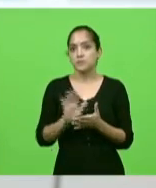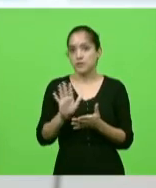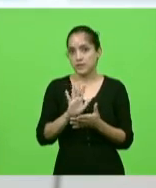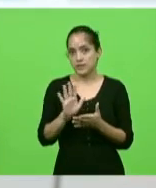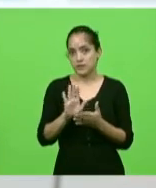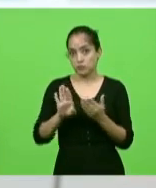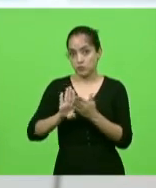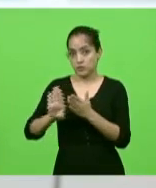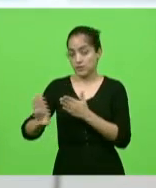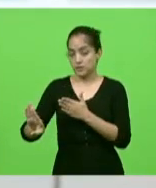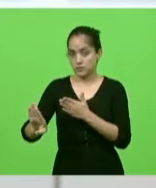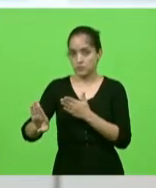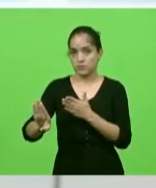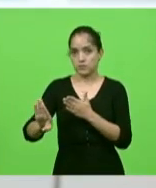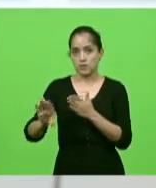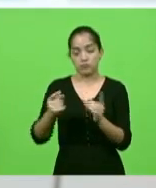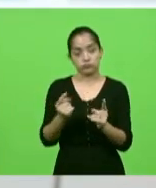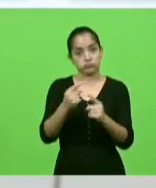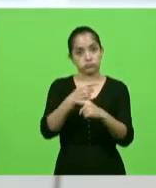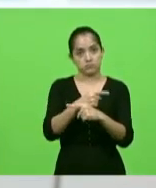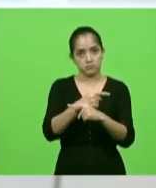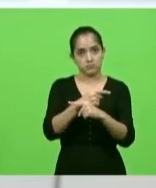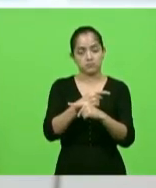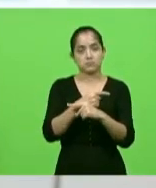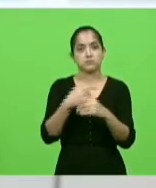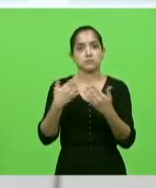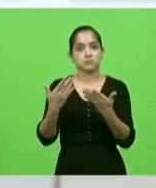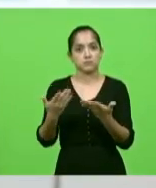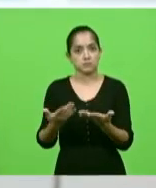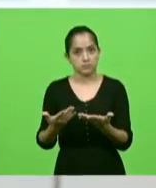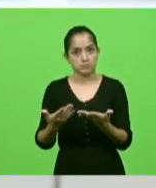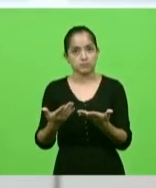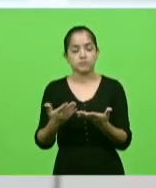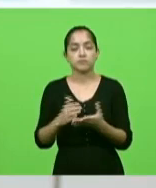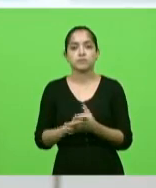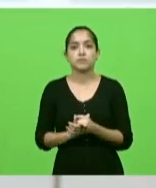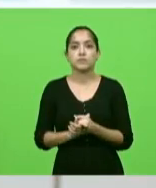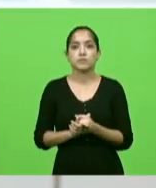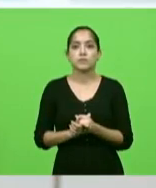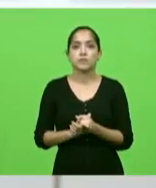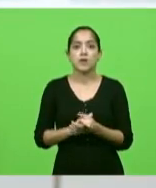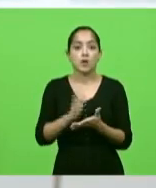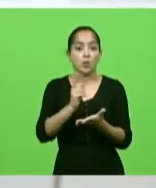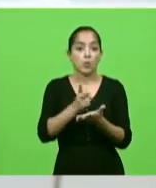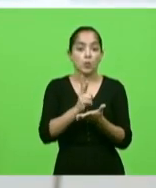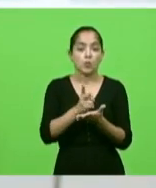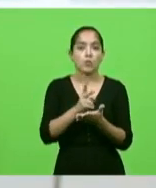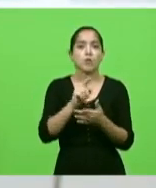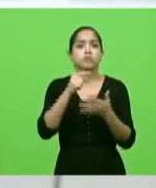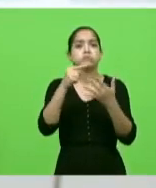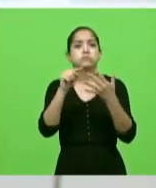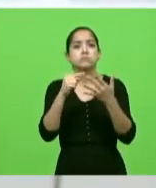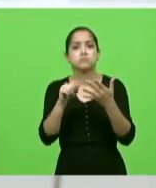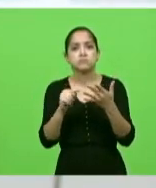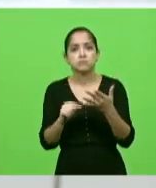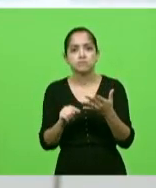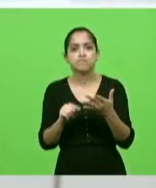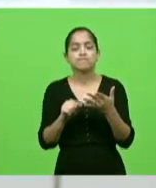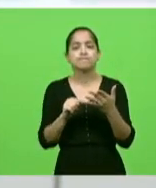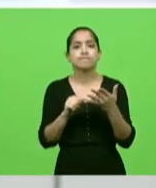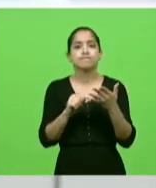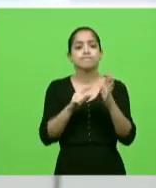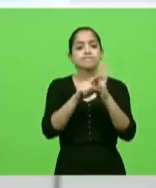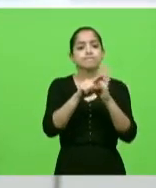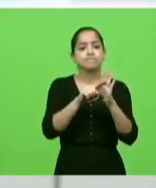de exclusão compressão do que até então se sustentou os indícios permitem solar